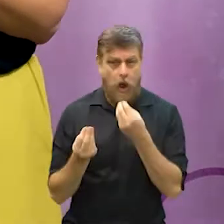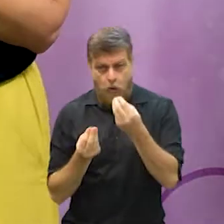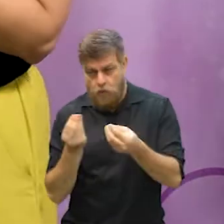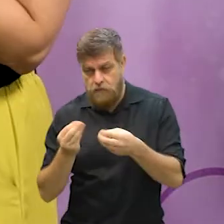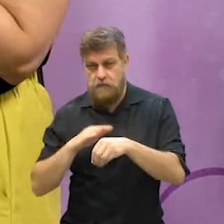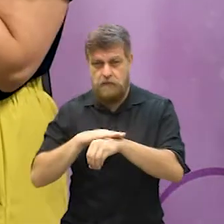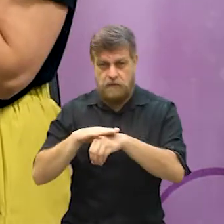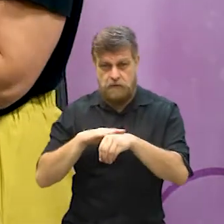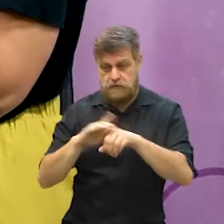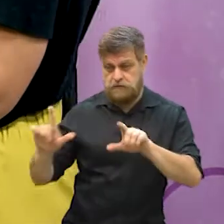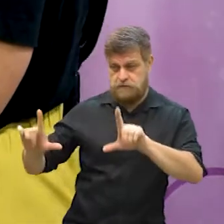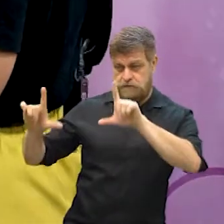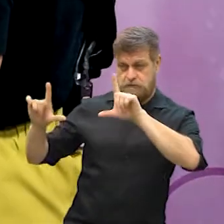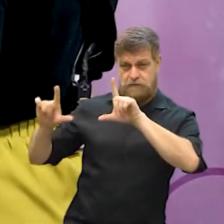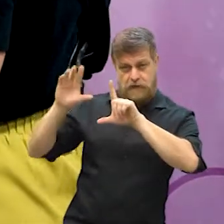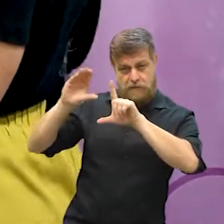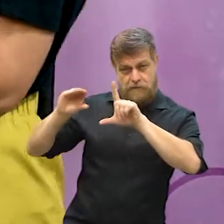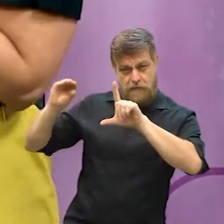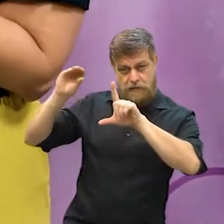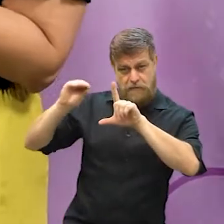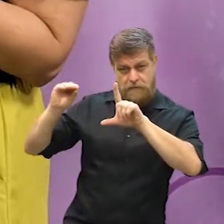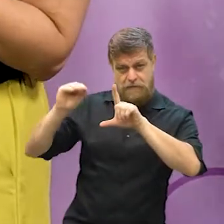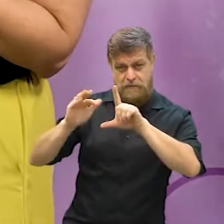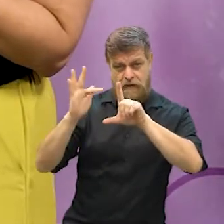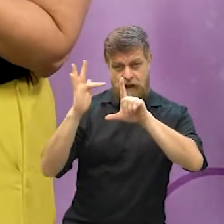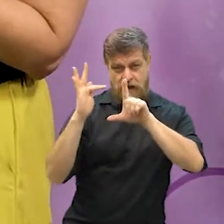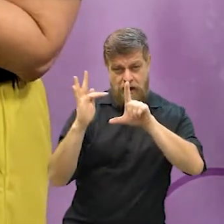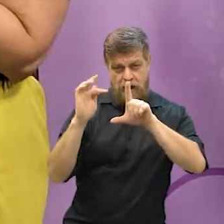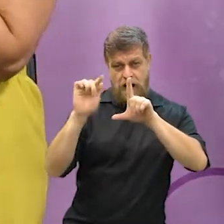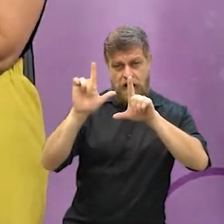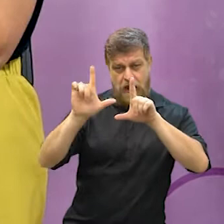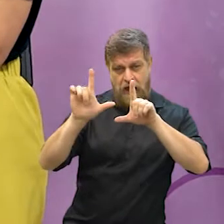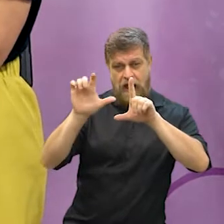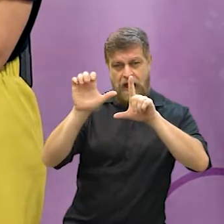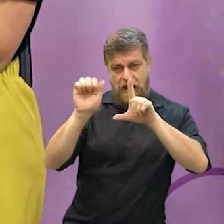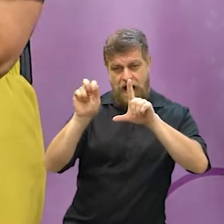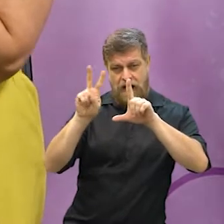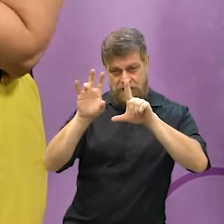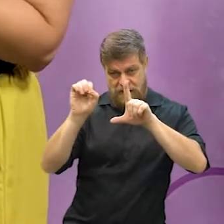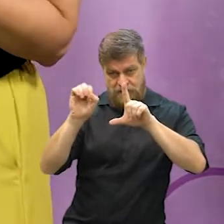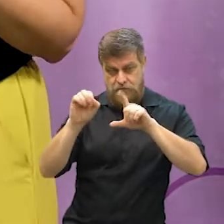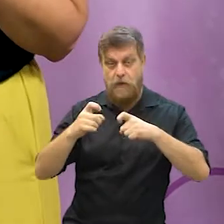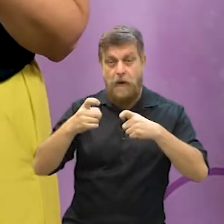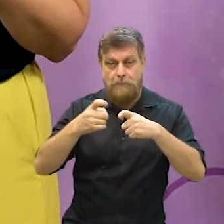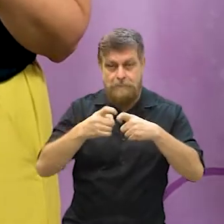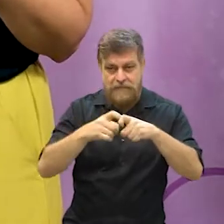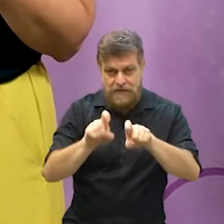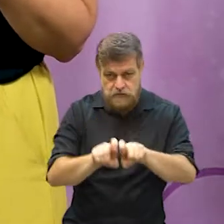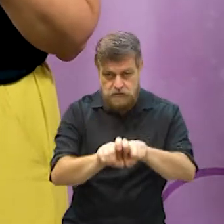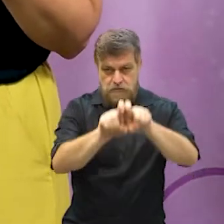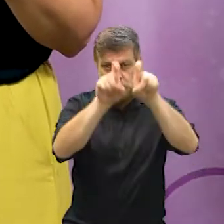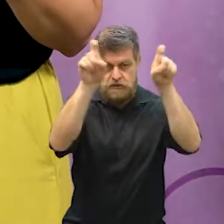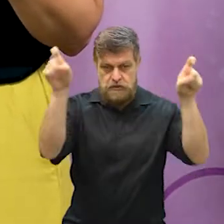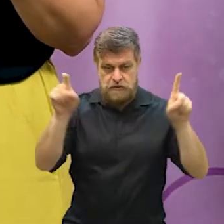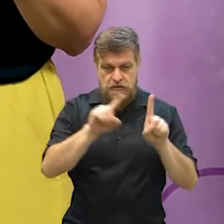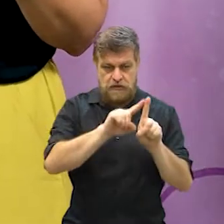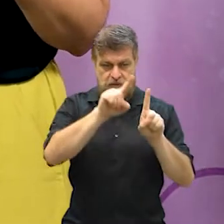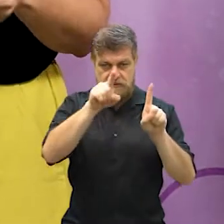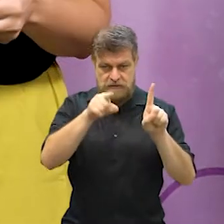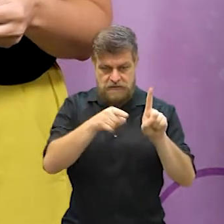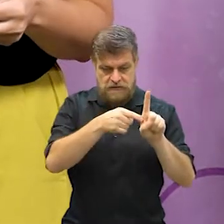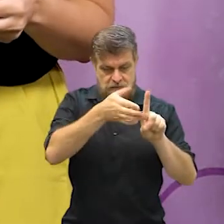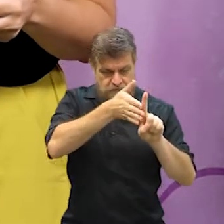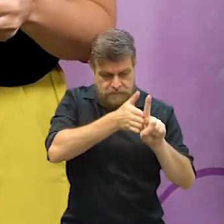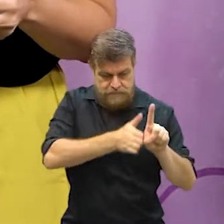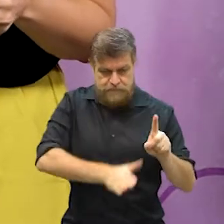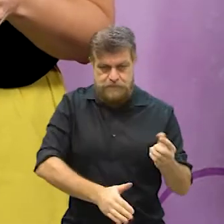converso agora com o Dr. Fábio Peralta, ele que já está aqui na tela comigo. Ele é ginecologista, obstetra,